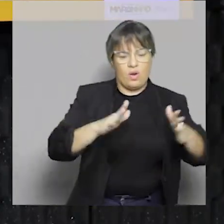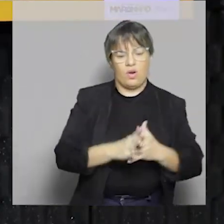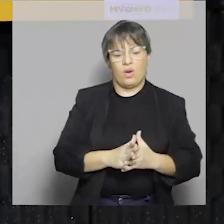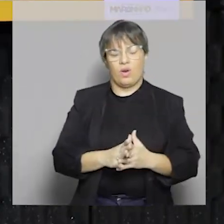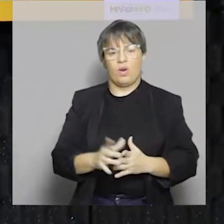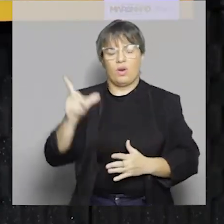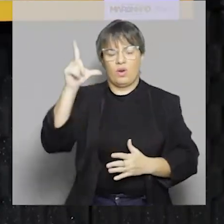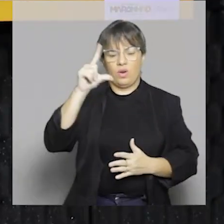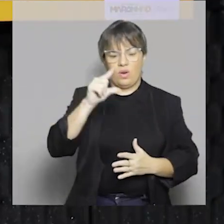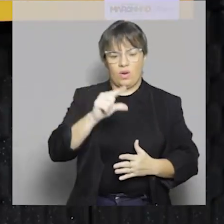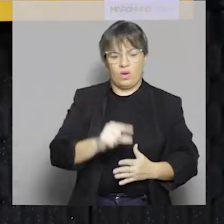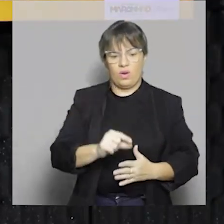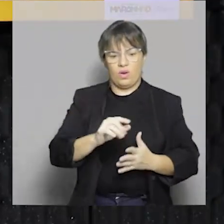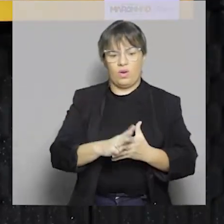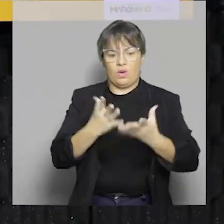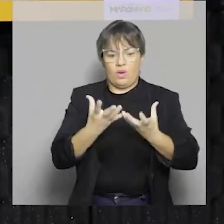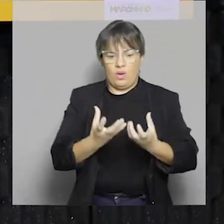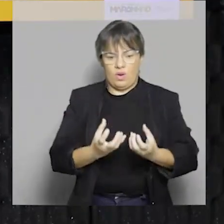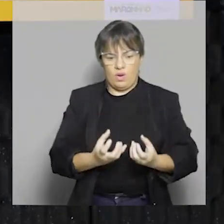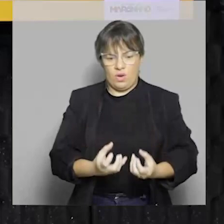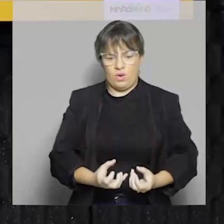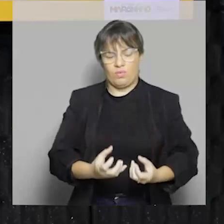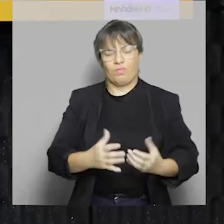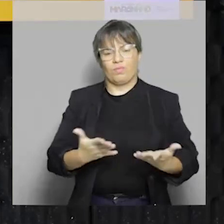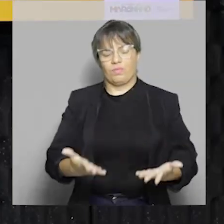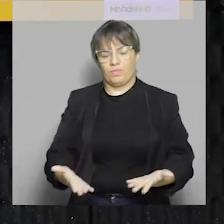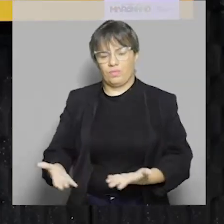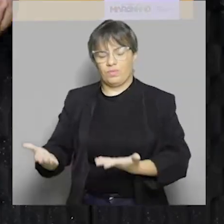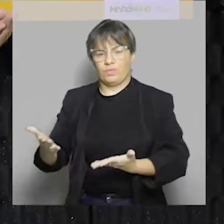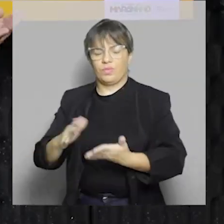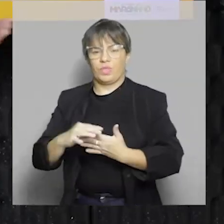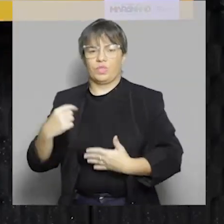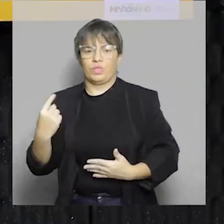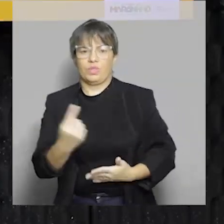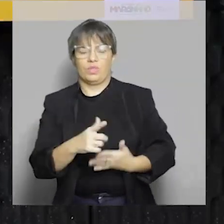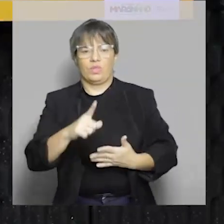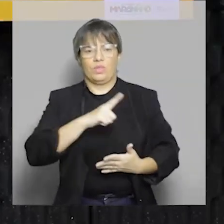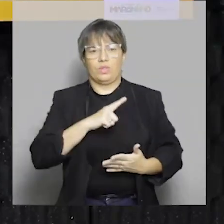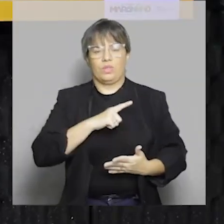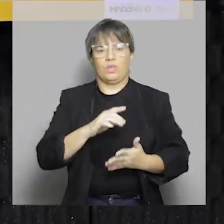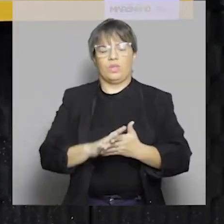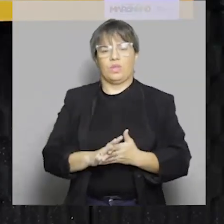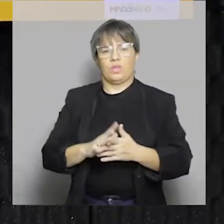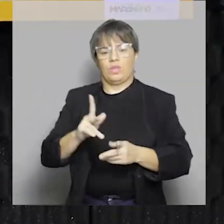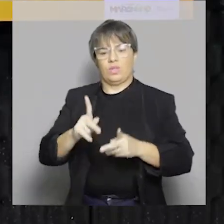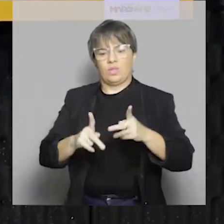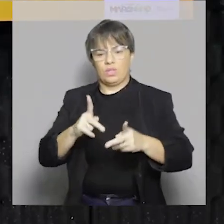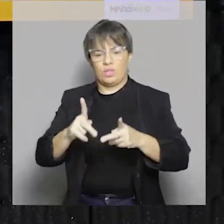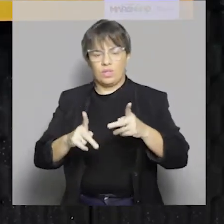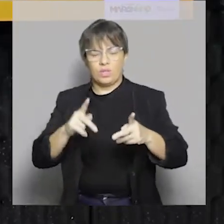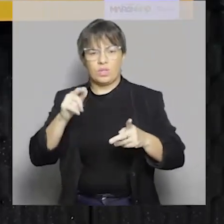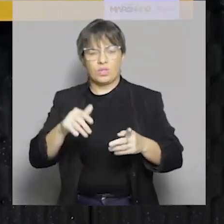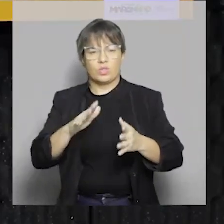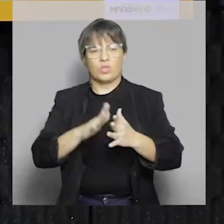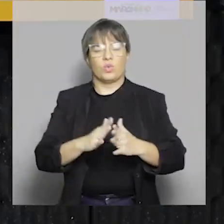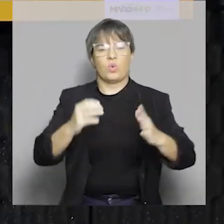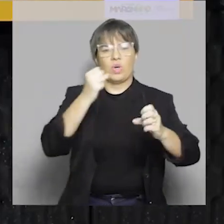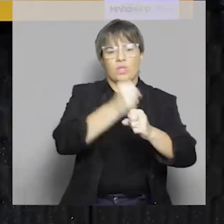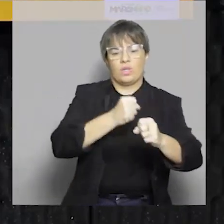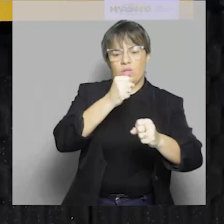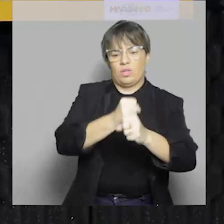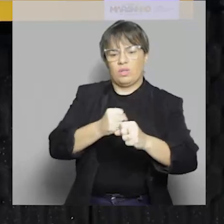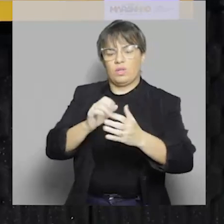exemplo, a infiltração da água, tá certo? Então aí nós temos, com essa intensa ocupação urbana, nós vamos ter principalmente